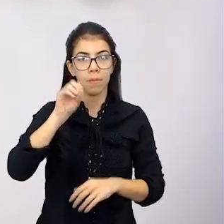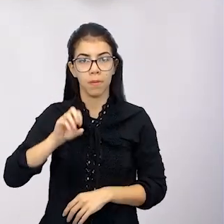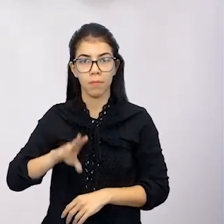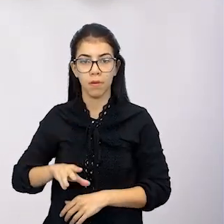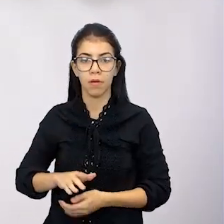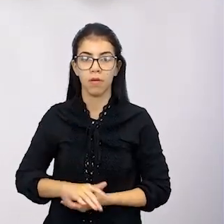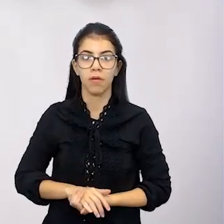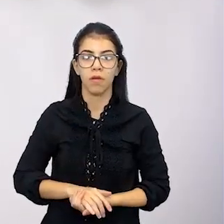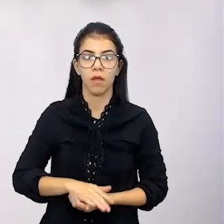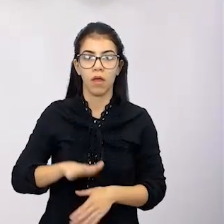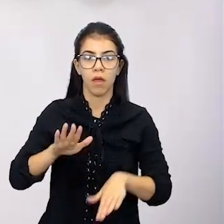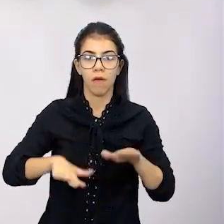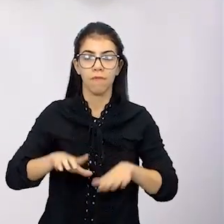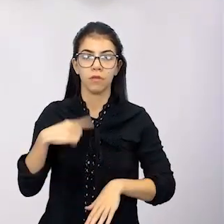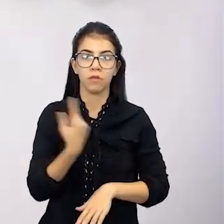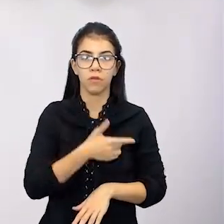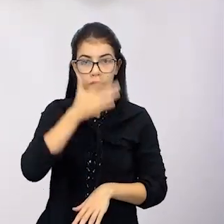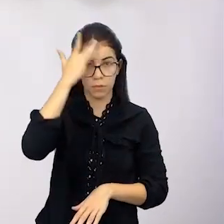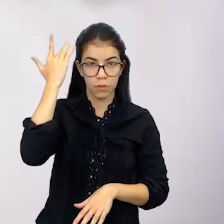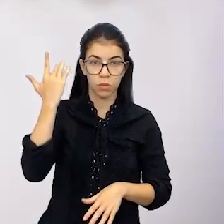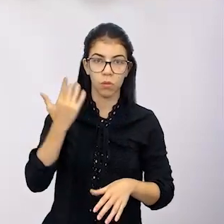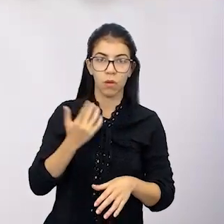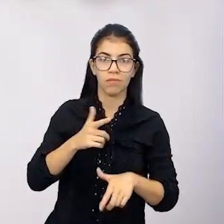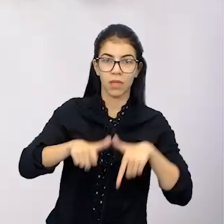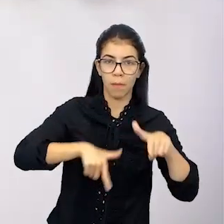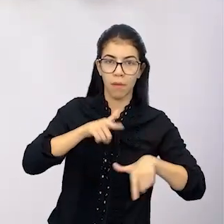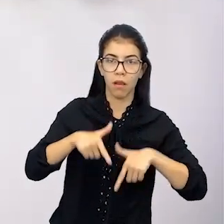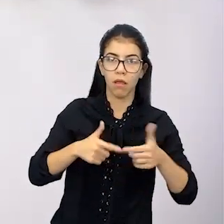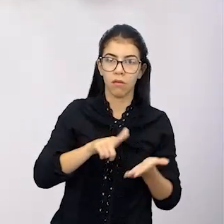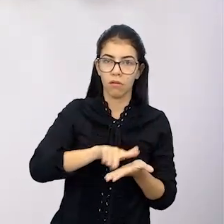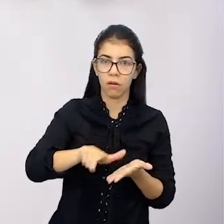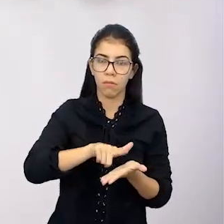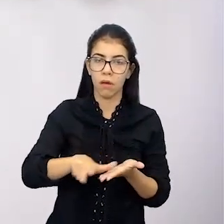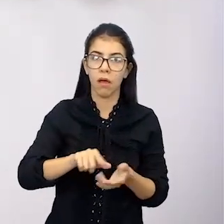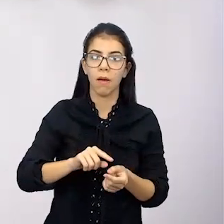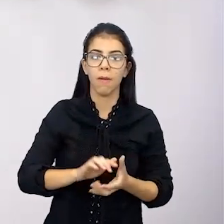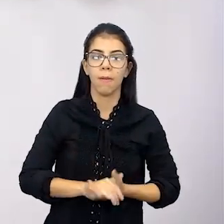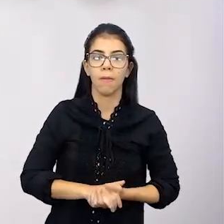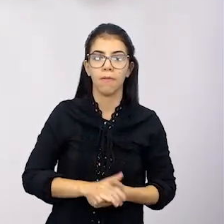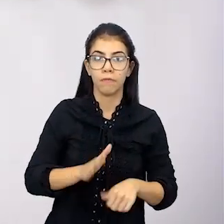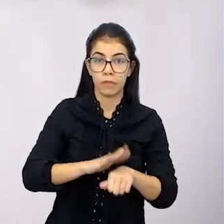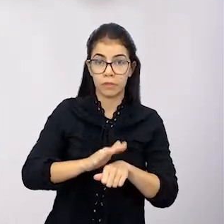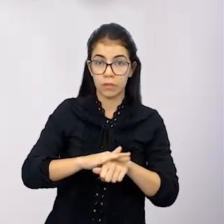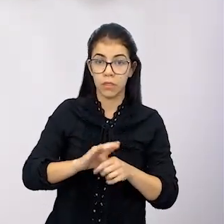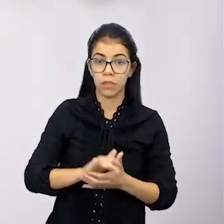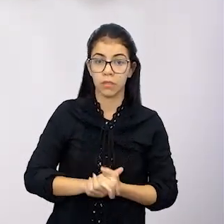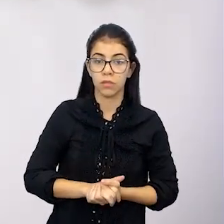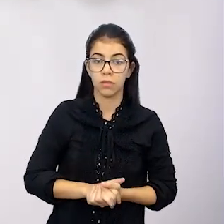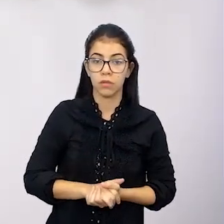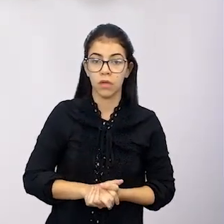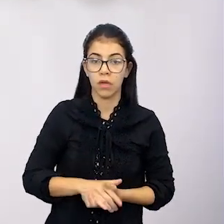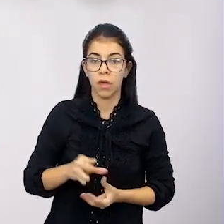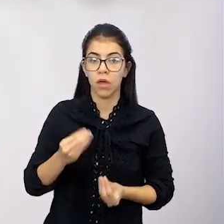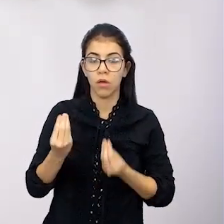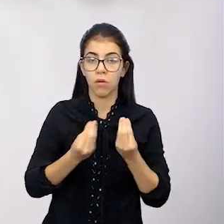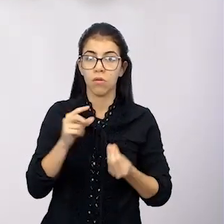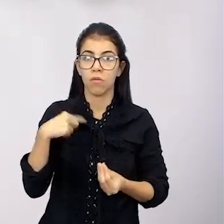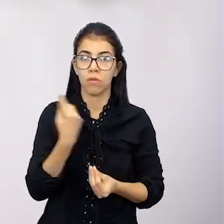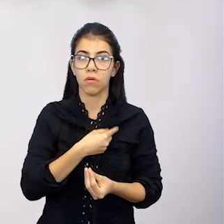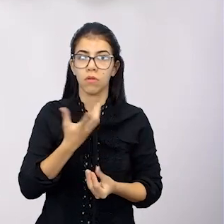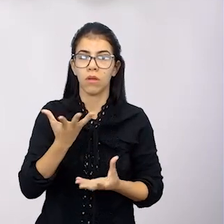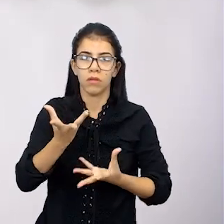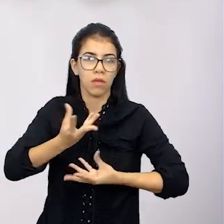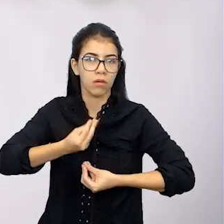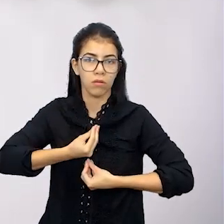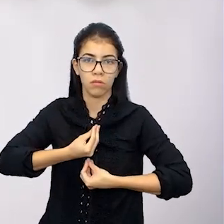né? Nós somos aquelas pessoas que estão ali tentando trazer algo diferente, né? E como somos